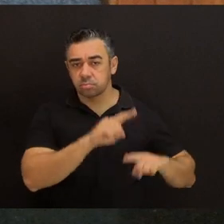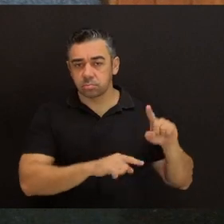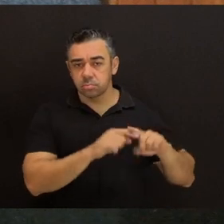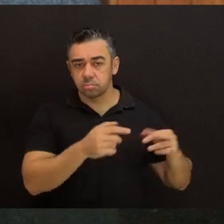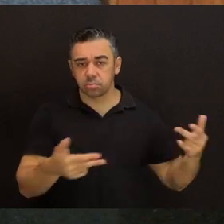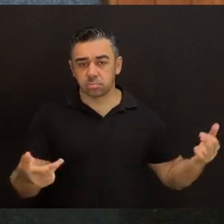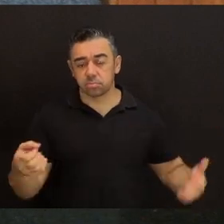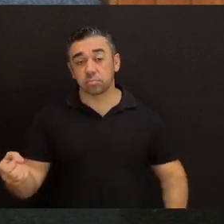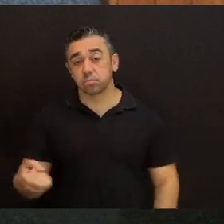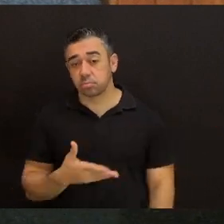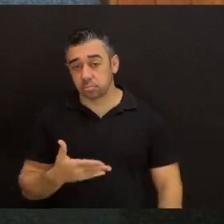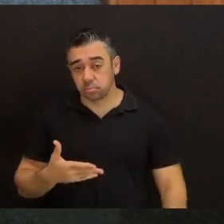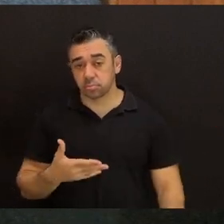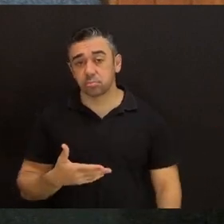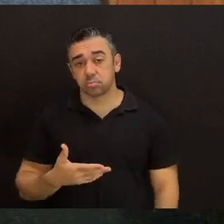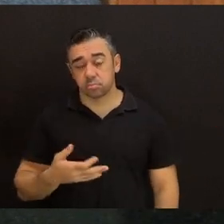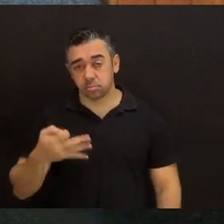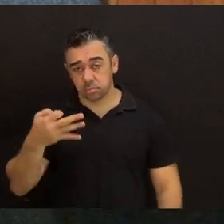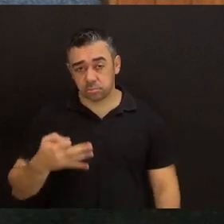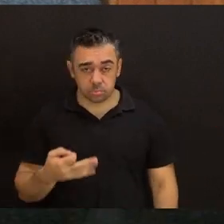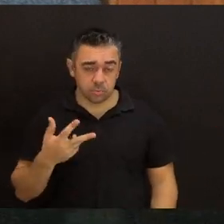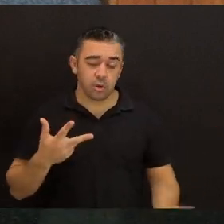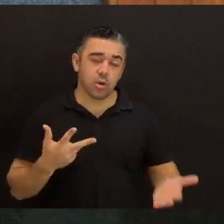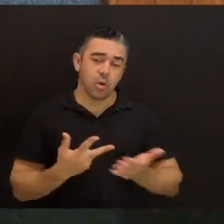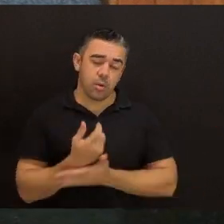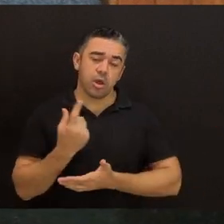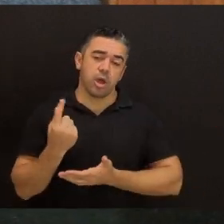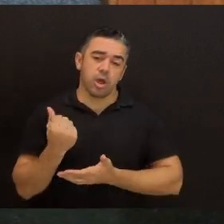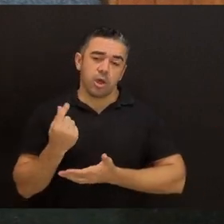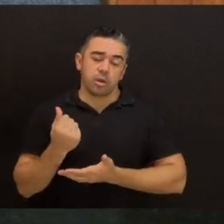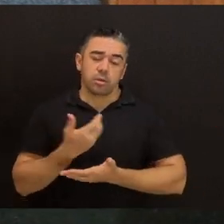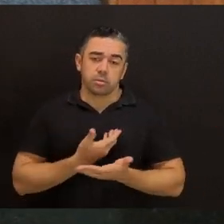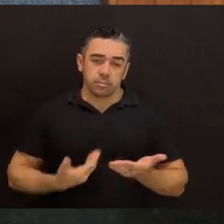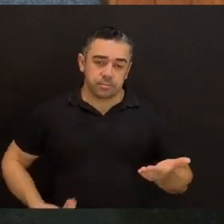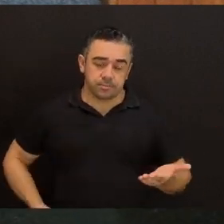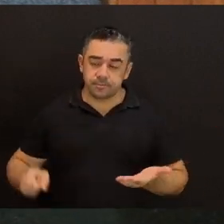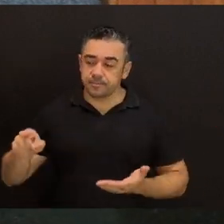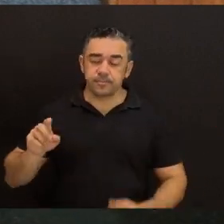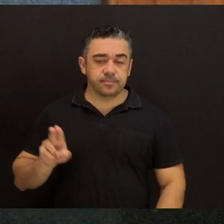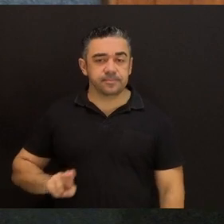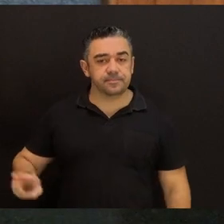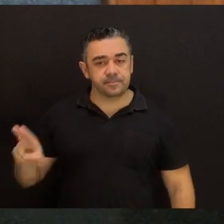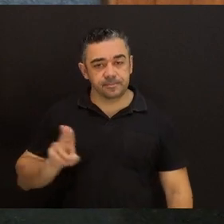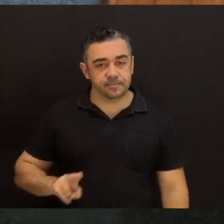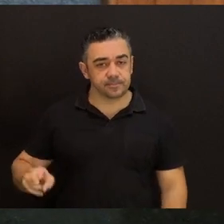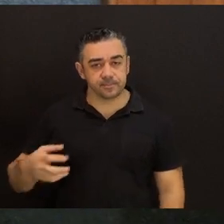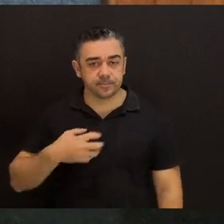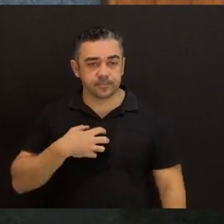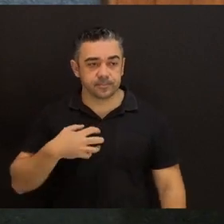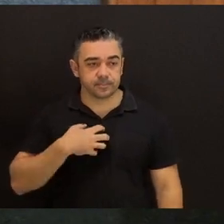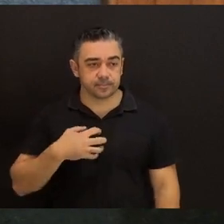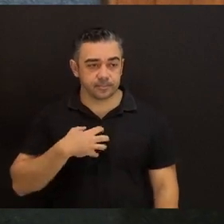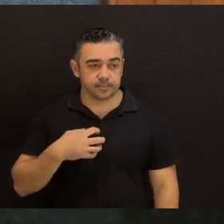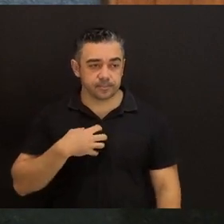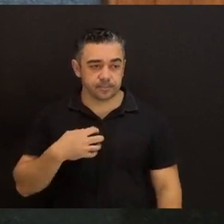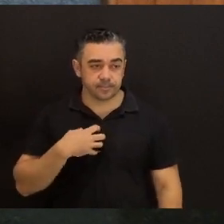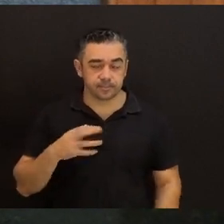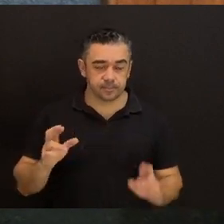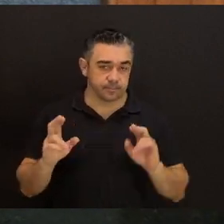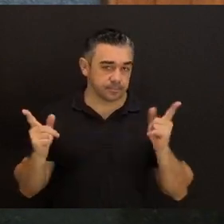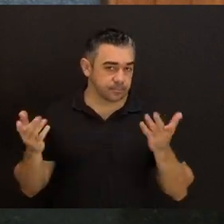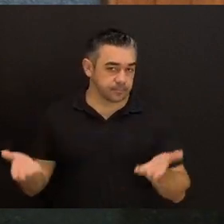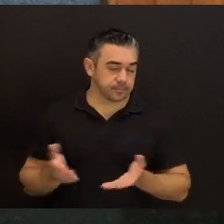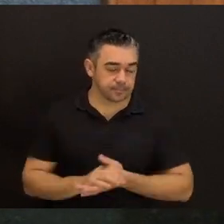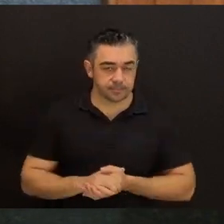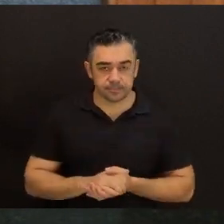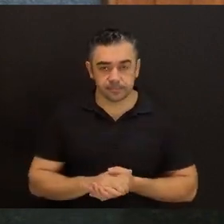e com certeza foram comprados com dinheiro público estavam lá sendo utilizados de uma maneira reversa daquela que deveria